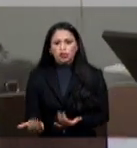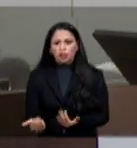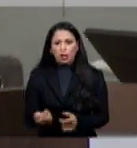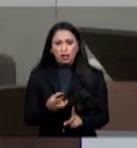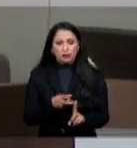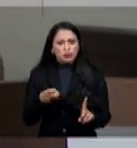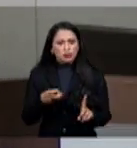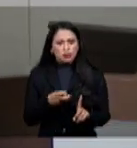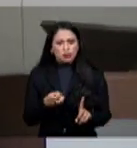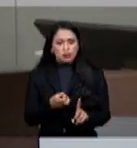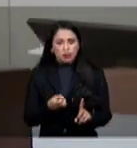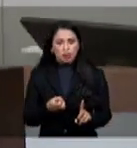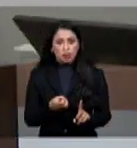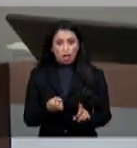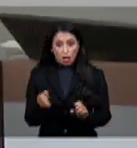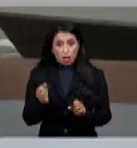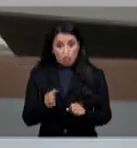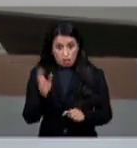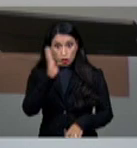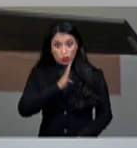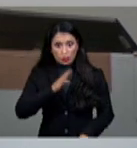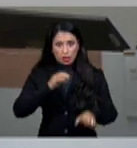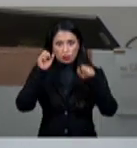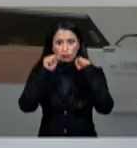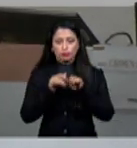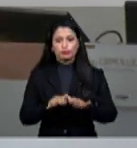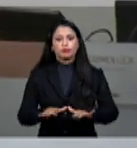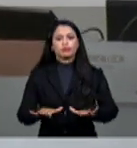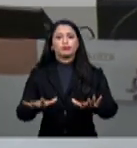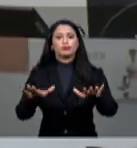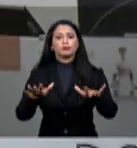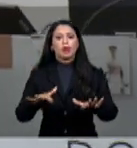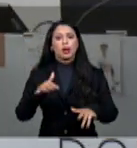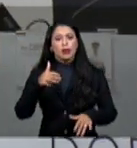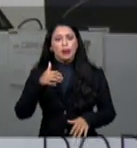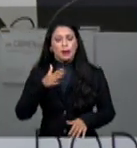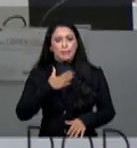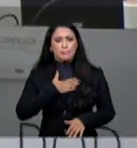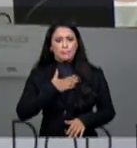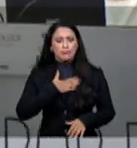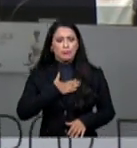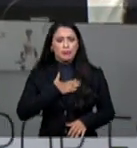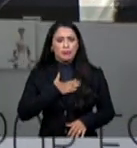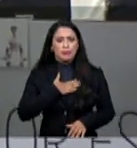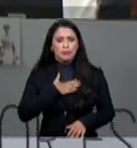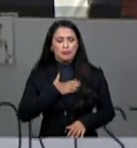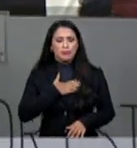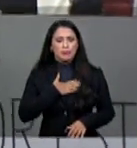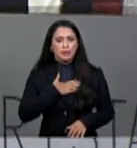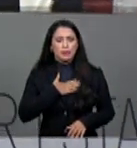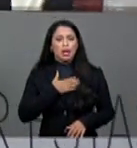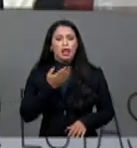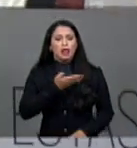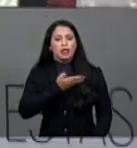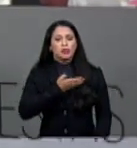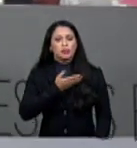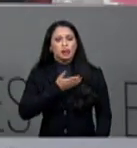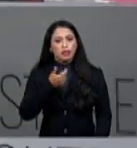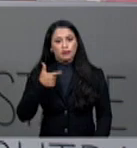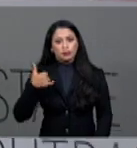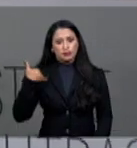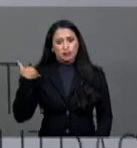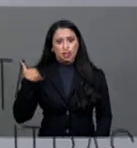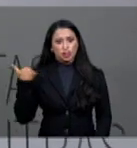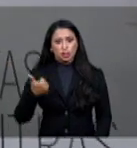que repercutiu no Brasil e no mundo foi a fala da minha parente, ativista, Chay Suruí, de apenas 24 anos, que